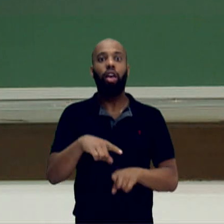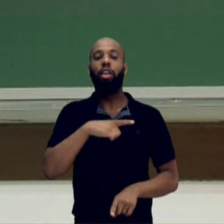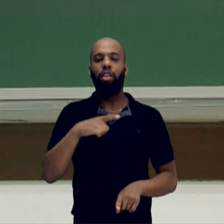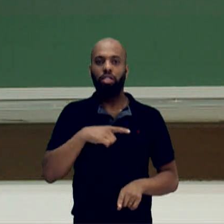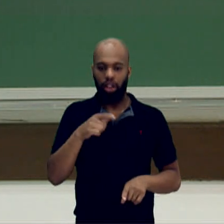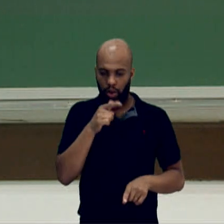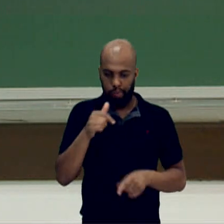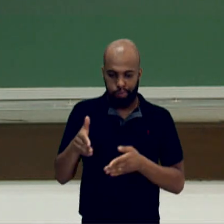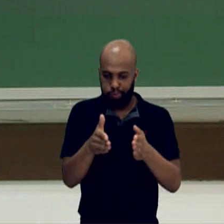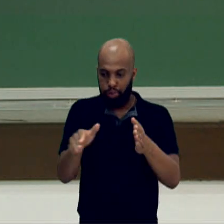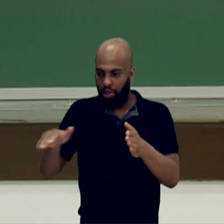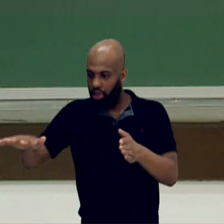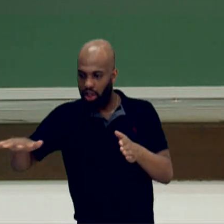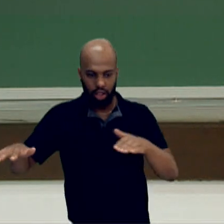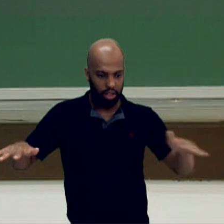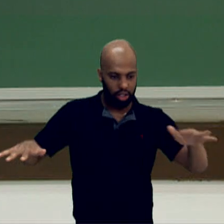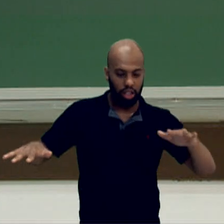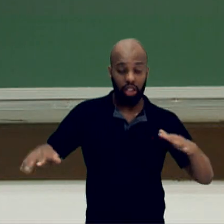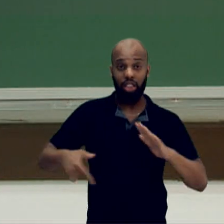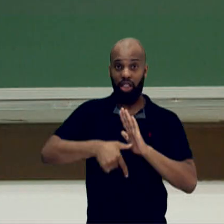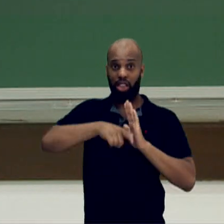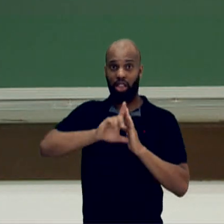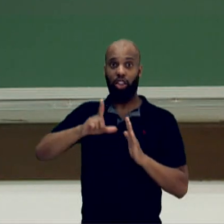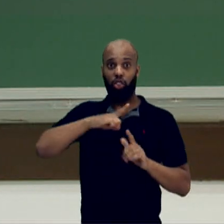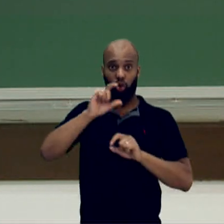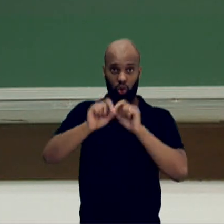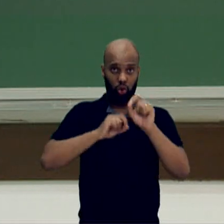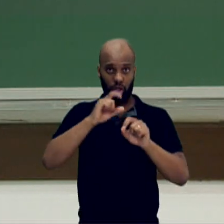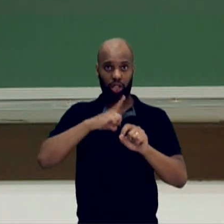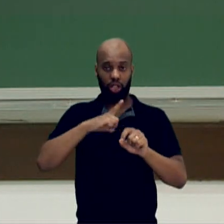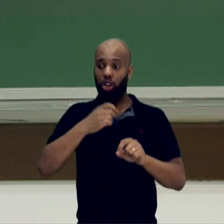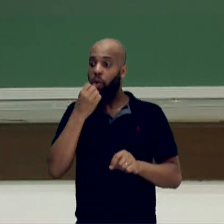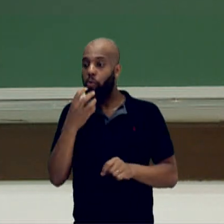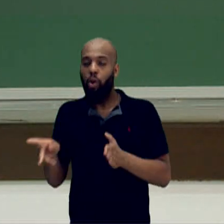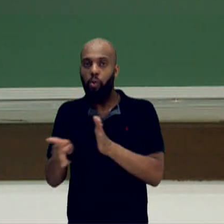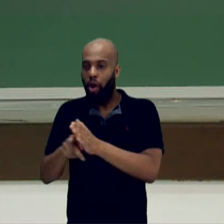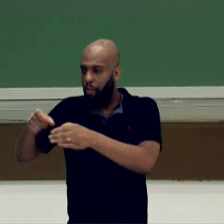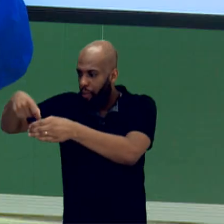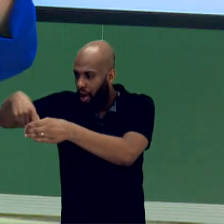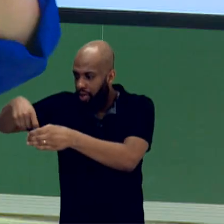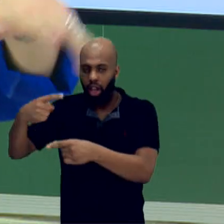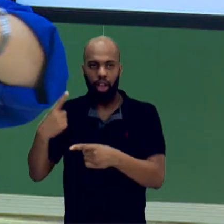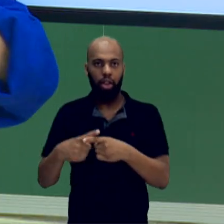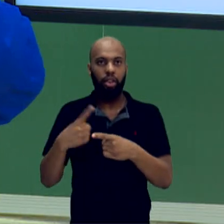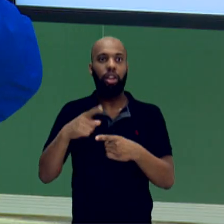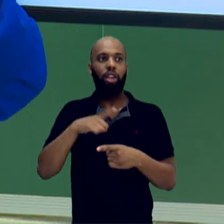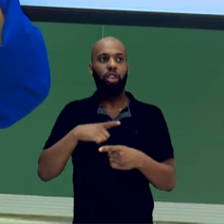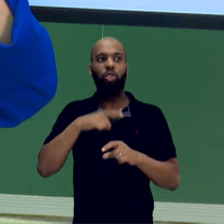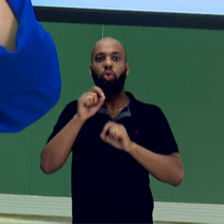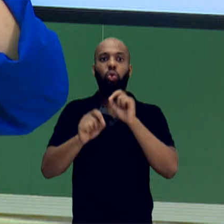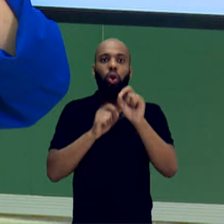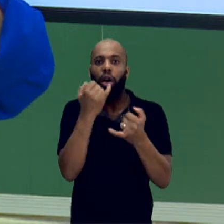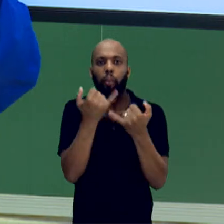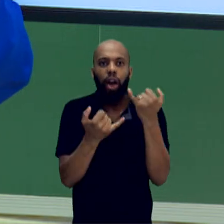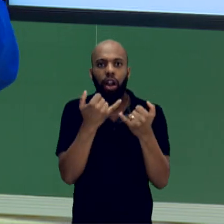um assunto de matemática que está longe do que acontece na evolução da